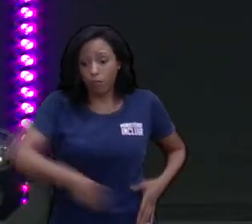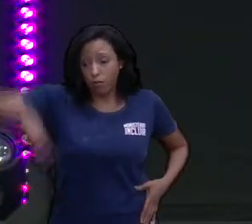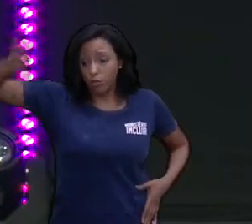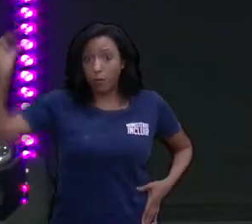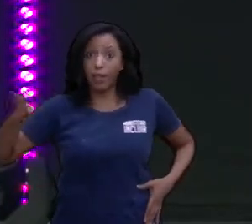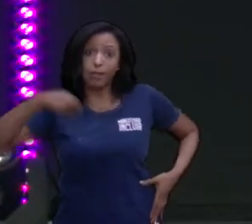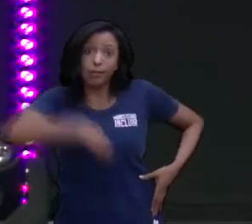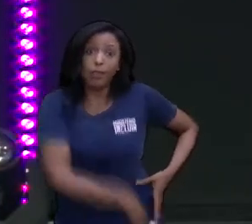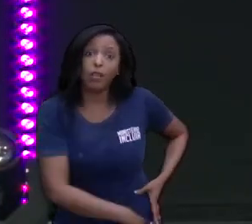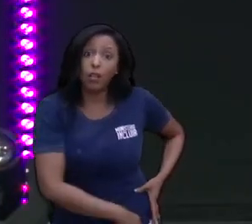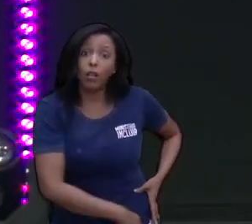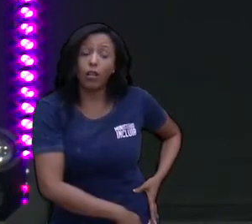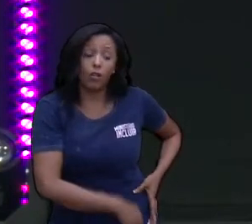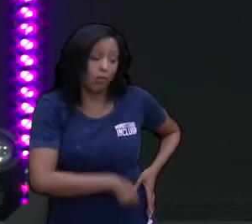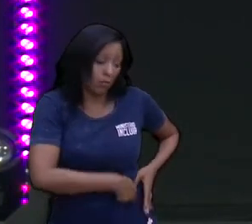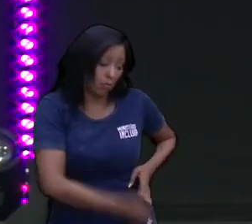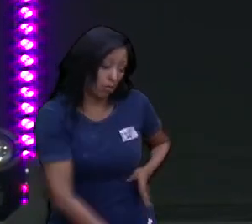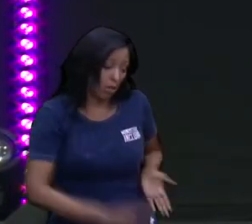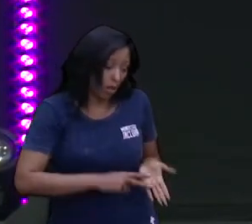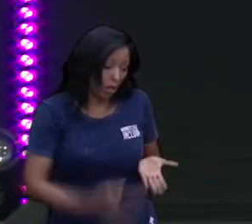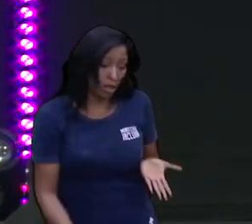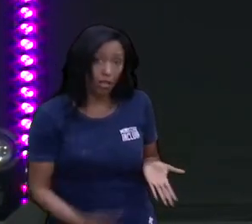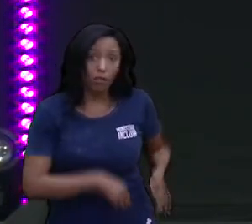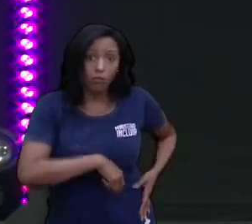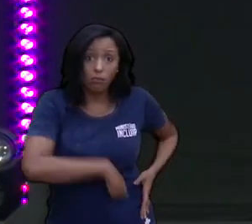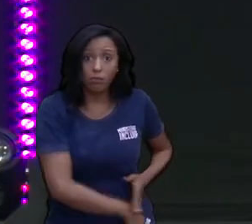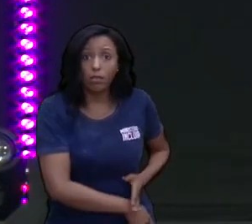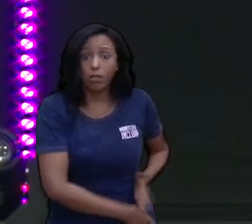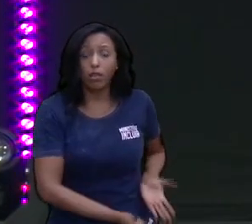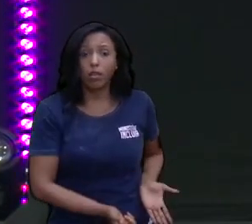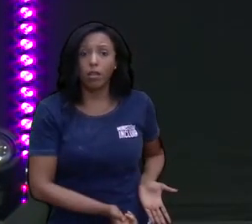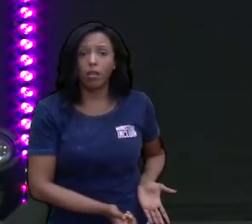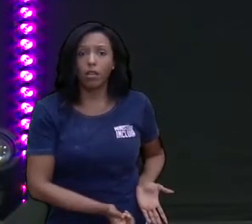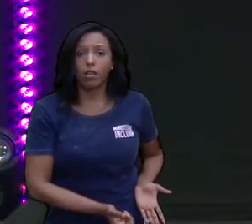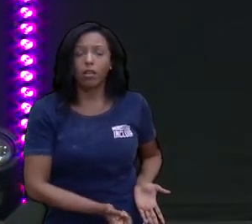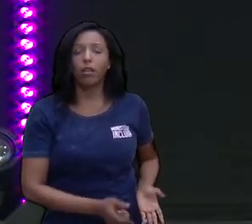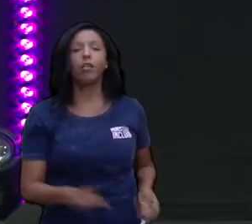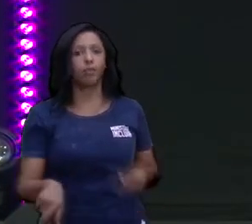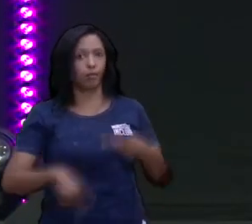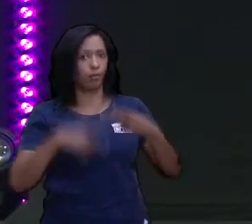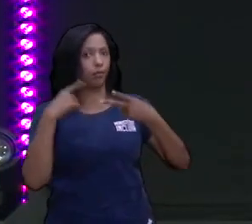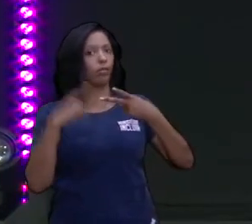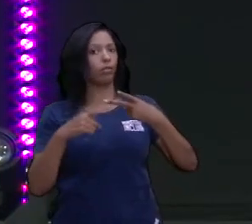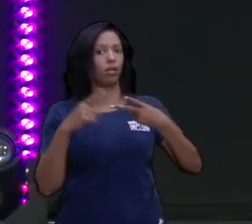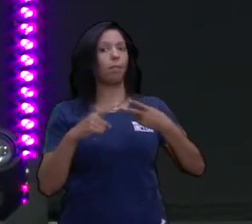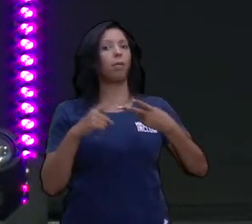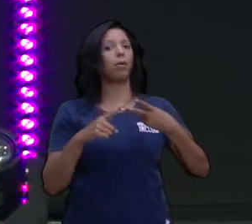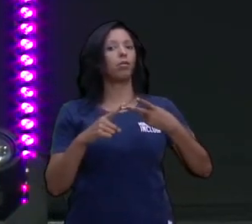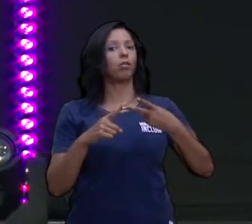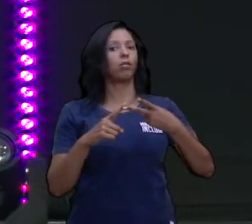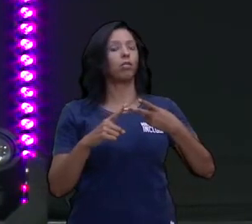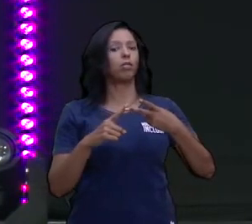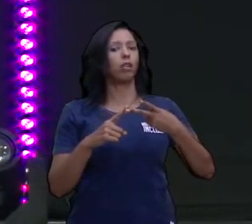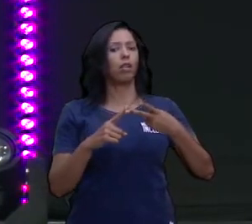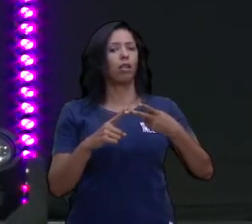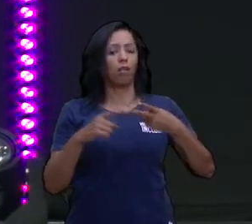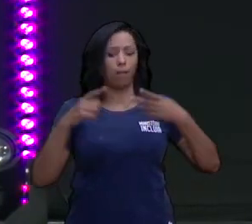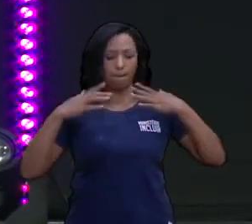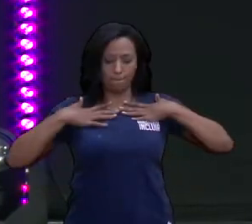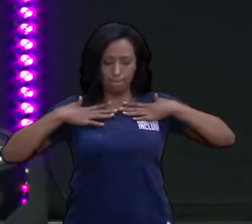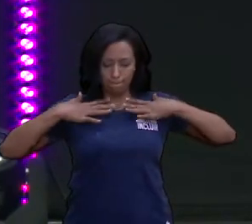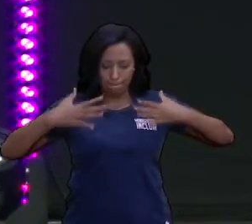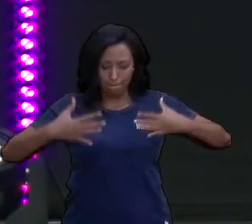e flecha pendurado depois bater nada para lutar e depois ele fala assim coloca também a couraça